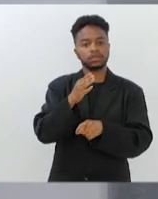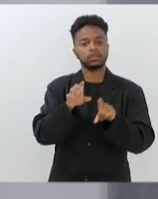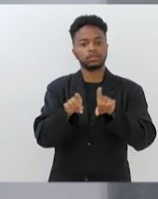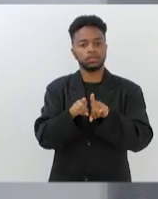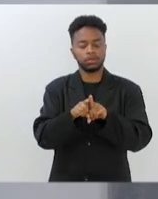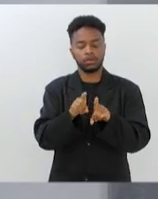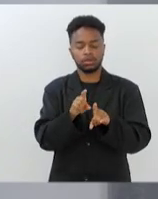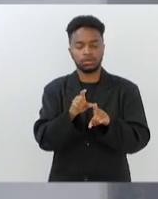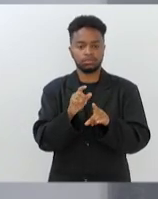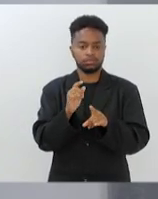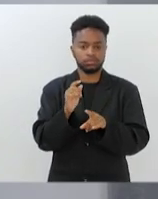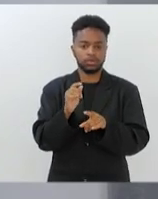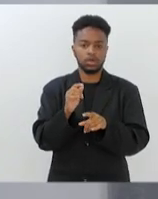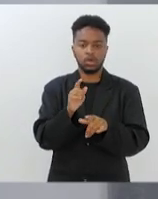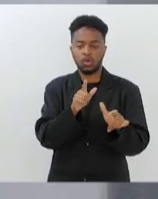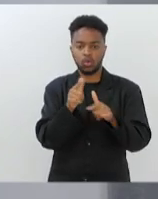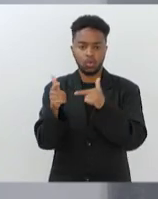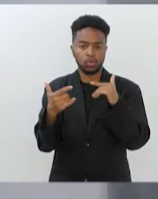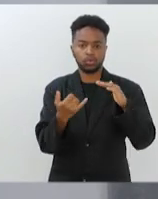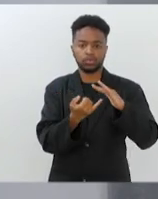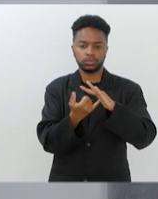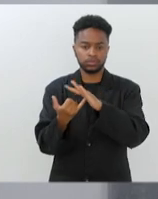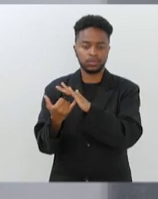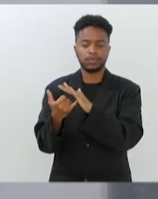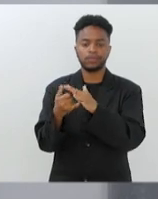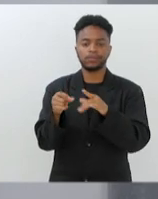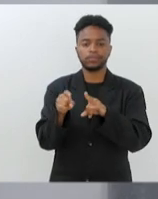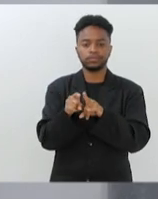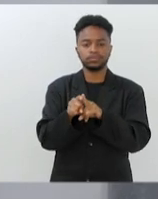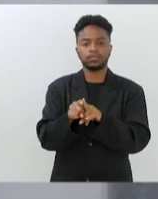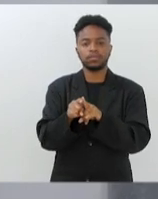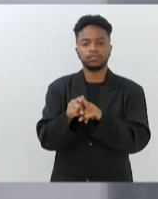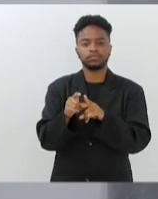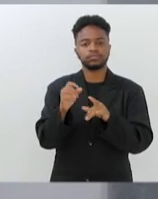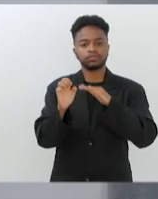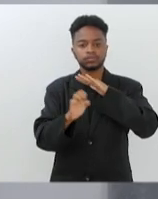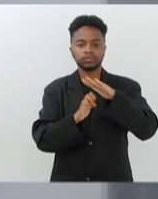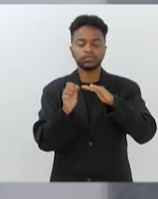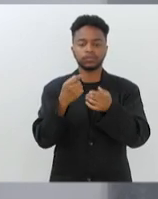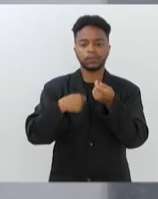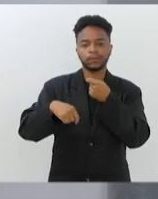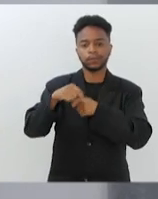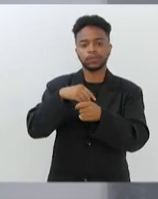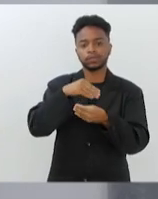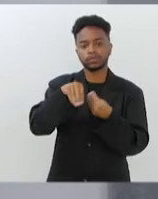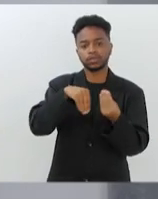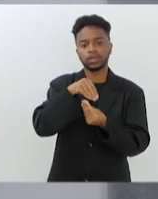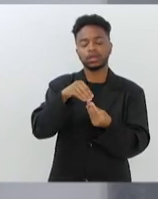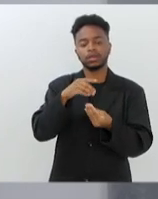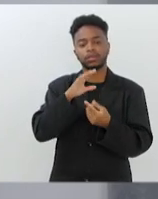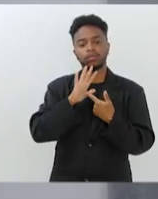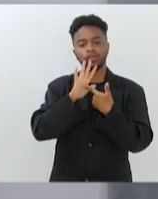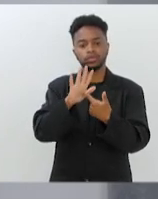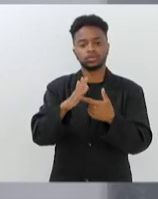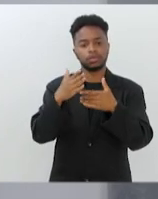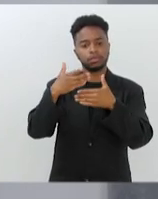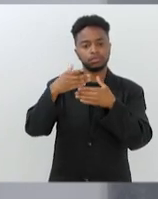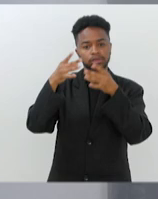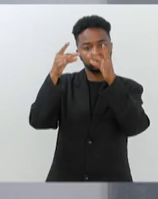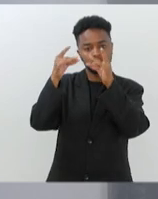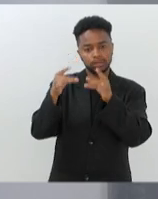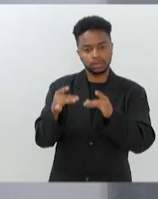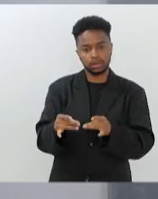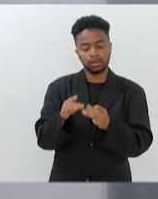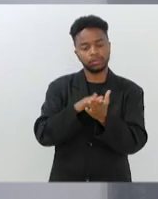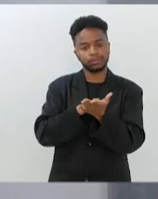vinculadas fundacionais autarquias e empresas de economia mista com respectivos trato contratual publicado em